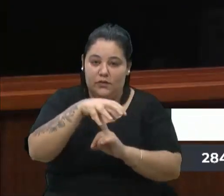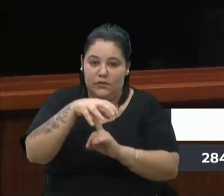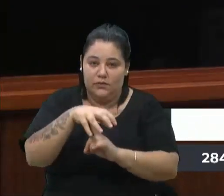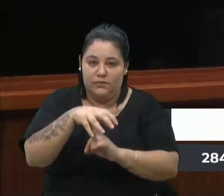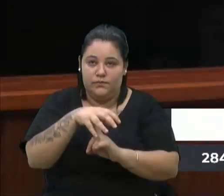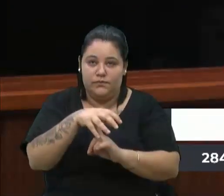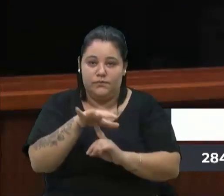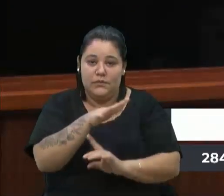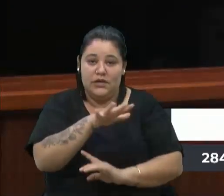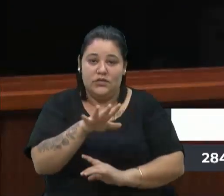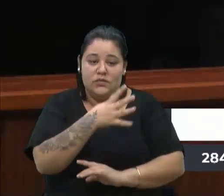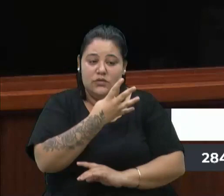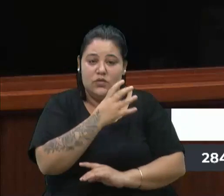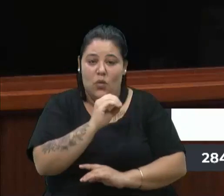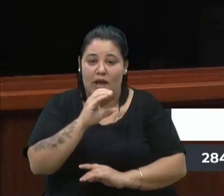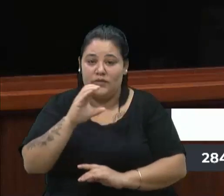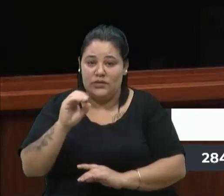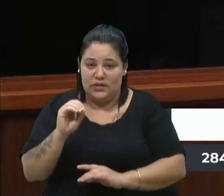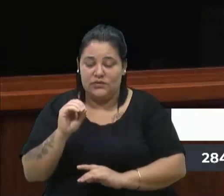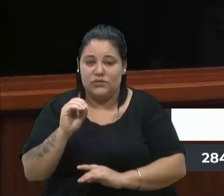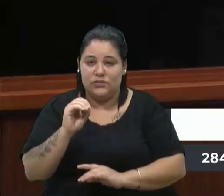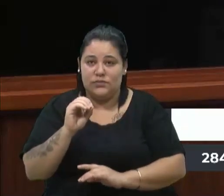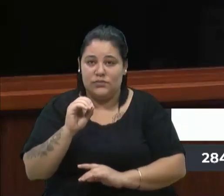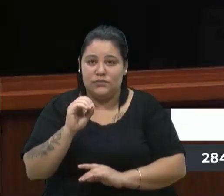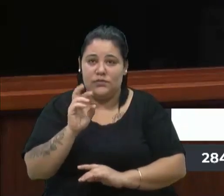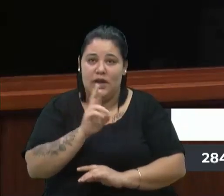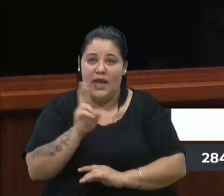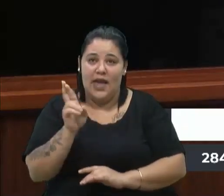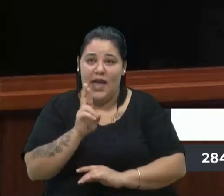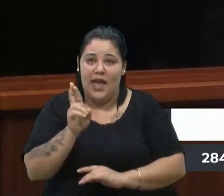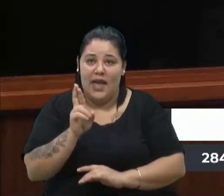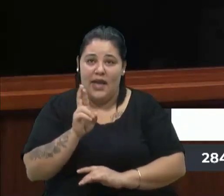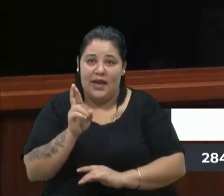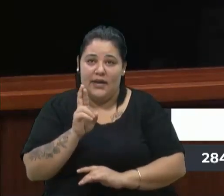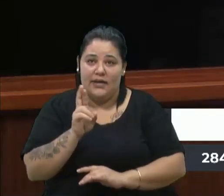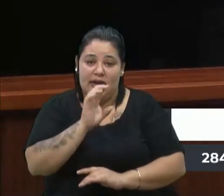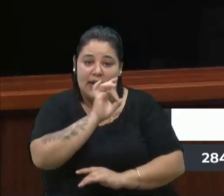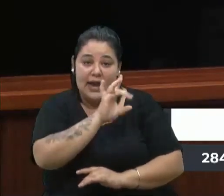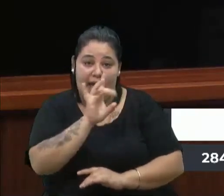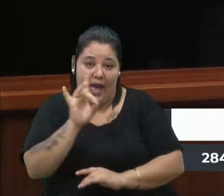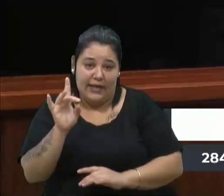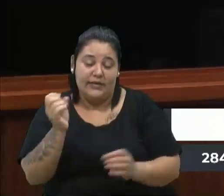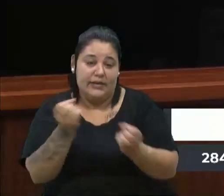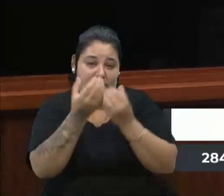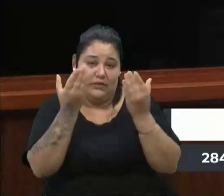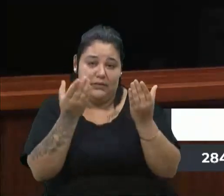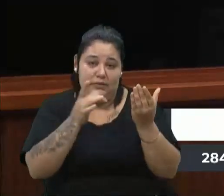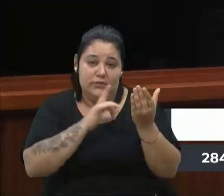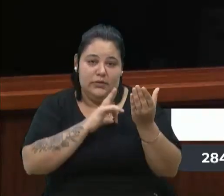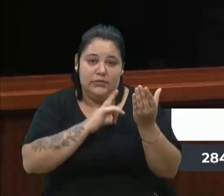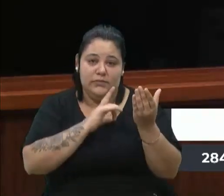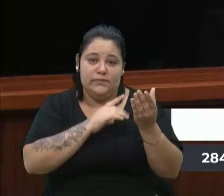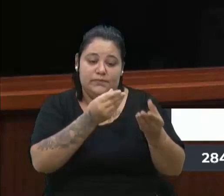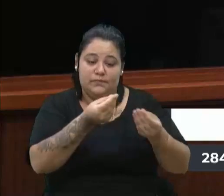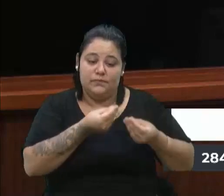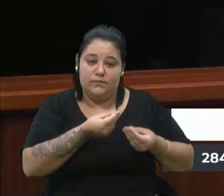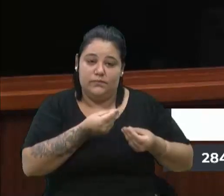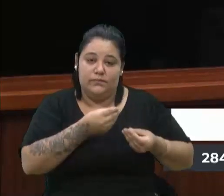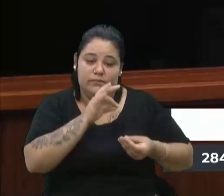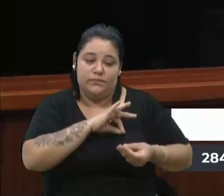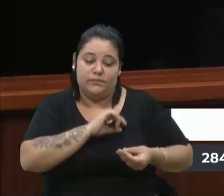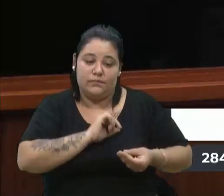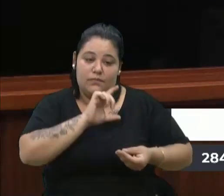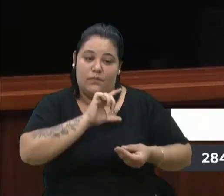R$400 por cada edição. R$400 a média, né? Tem uns que ganham mais, outros menos, porque aí